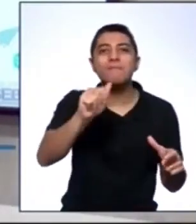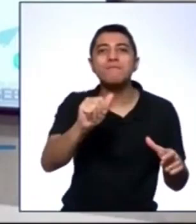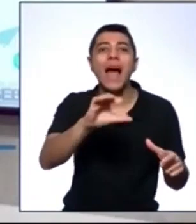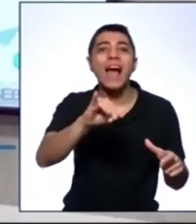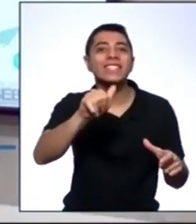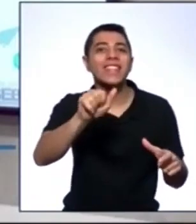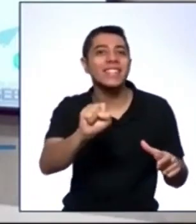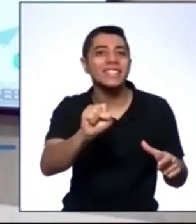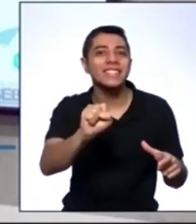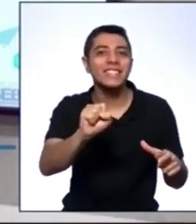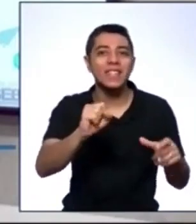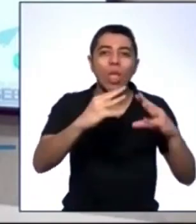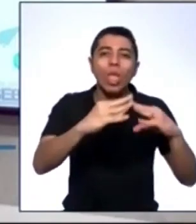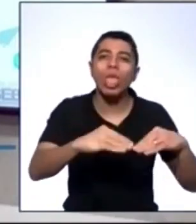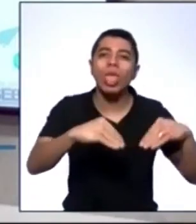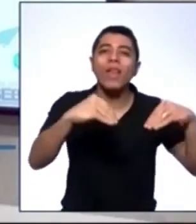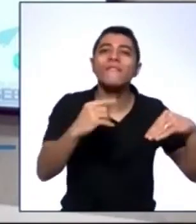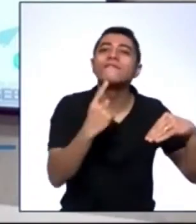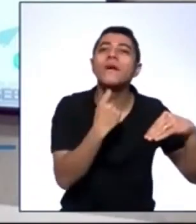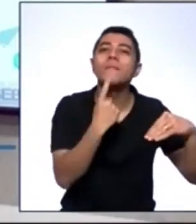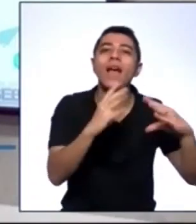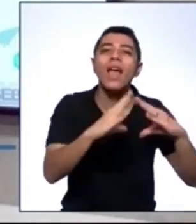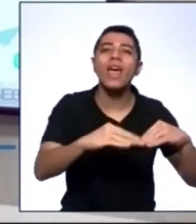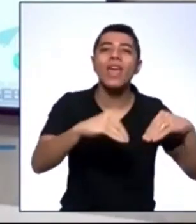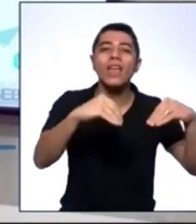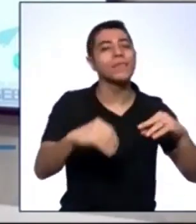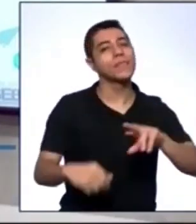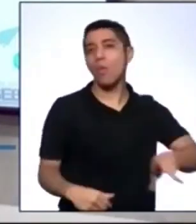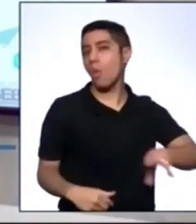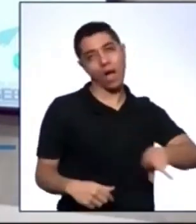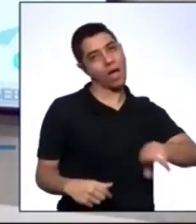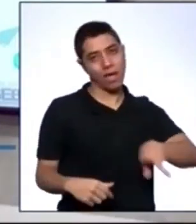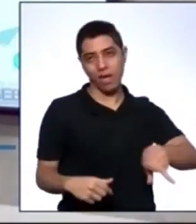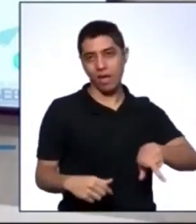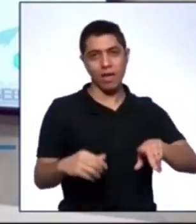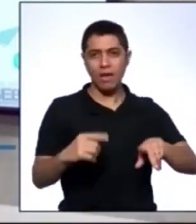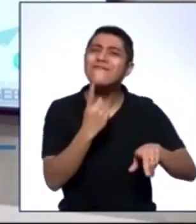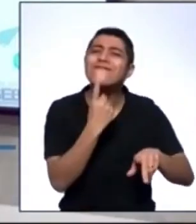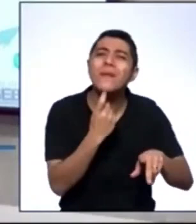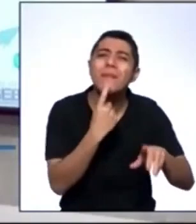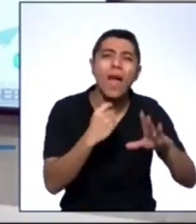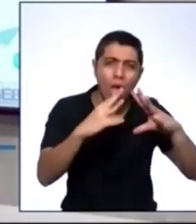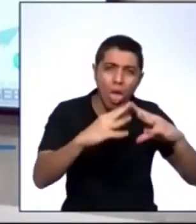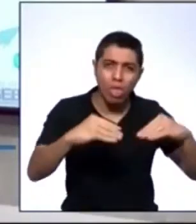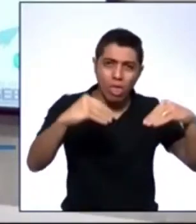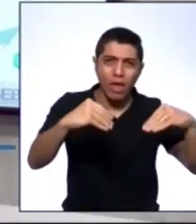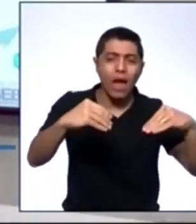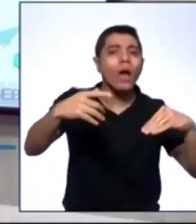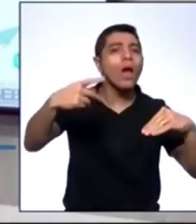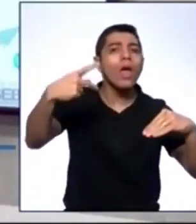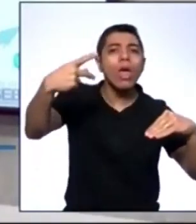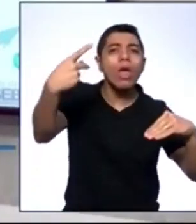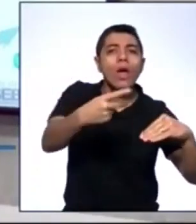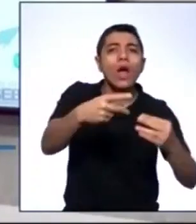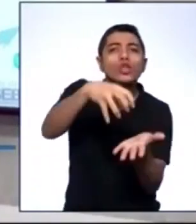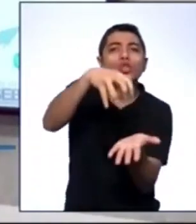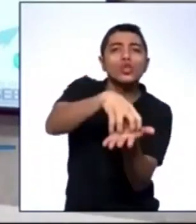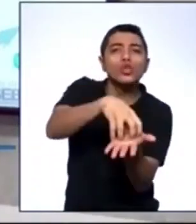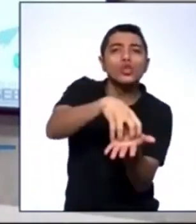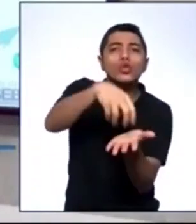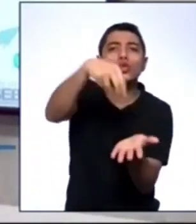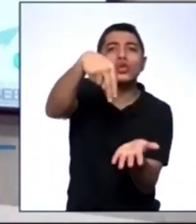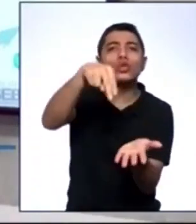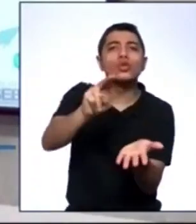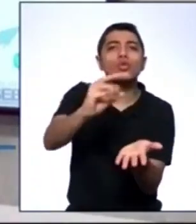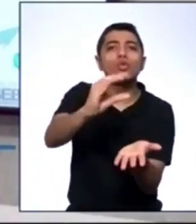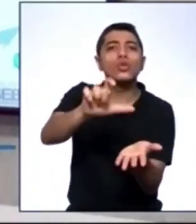é anucleada. Hemácia não tem núcleo, não tem DNA mais, ok? Acabou. Não dá para tirar da hemácia